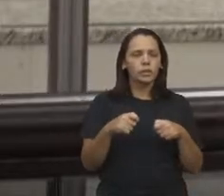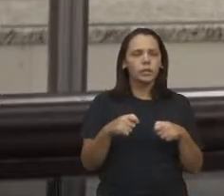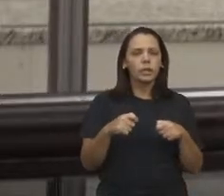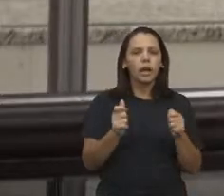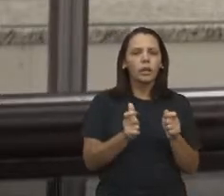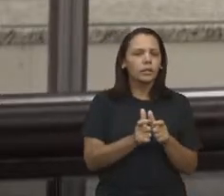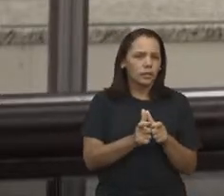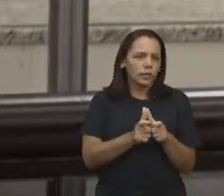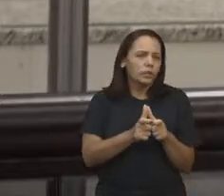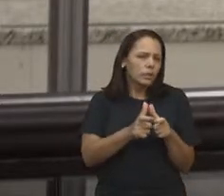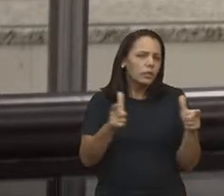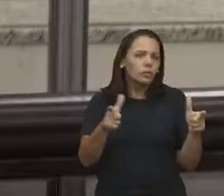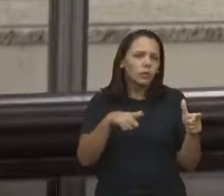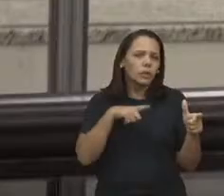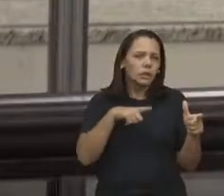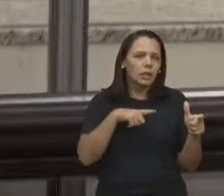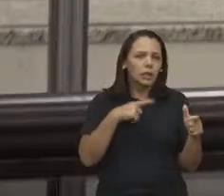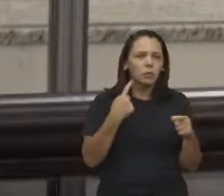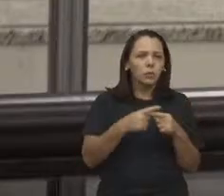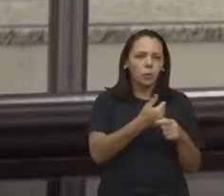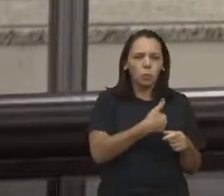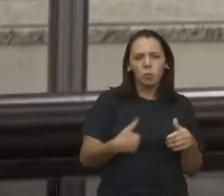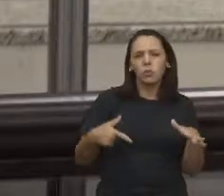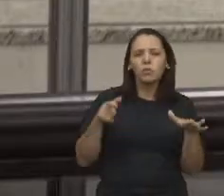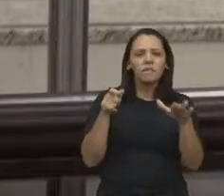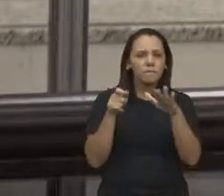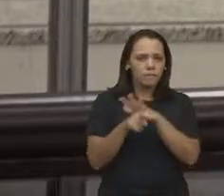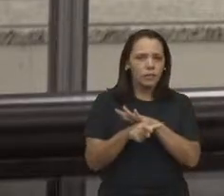Brasil, onde há muito investimento do nosso governo,